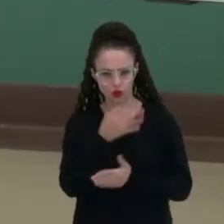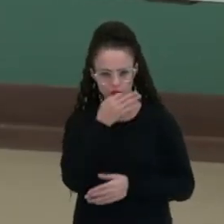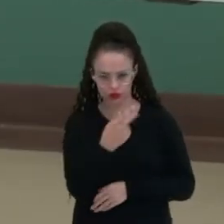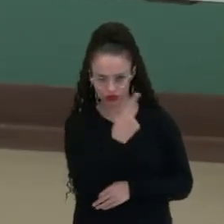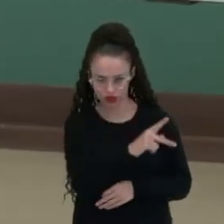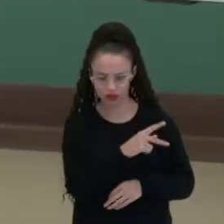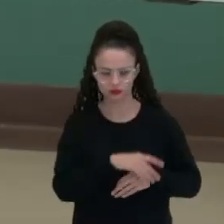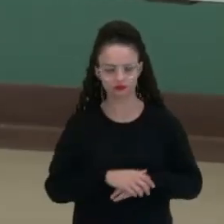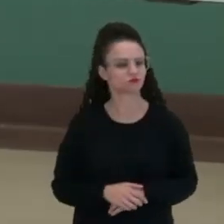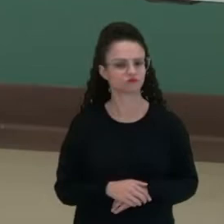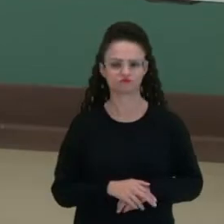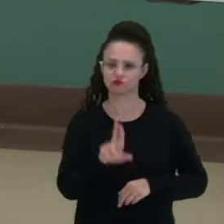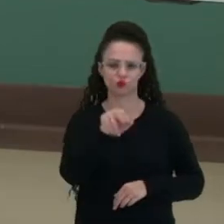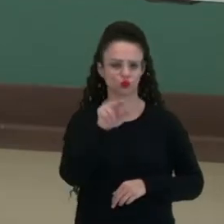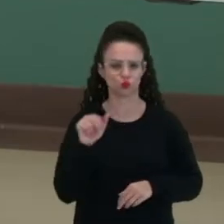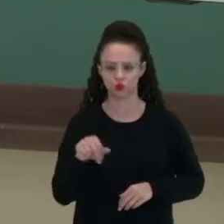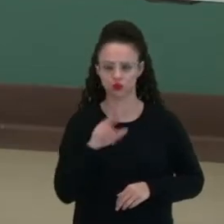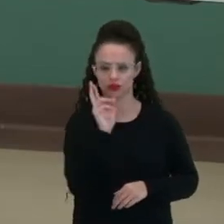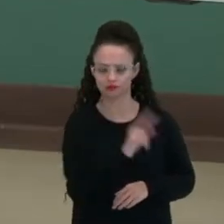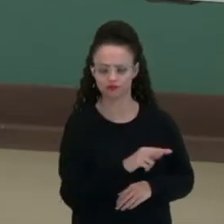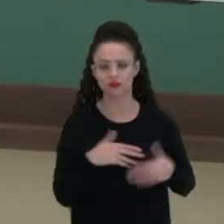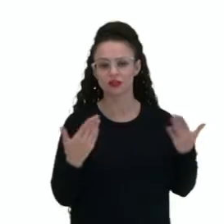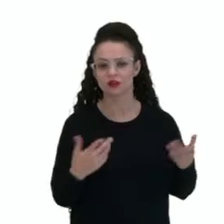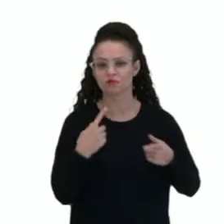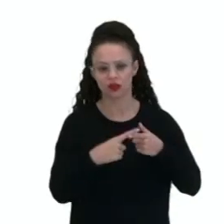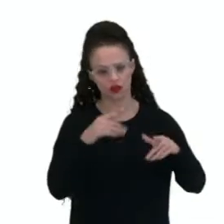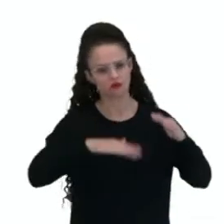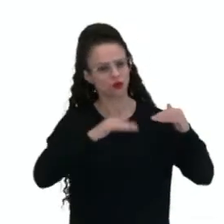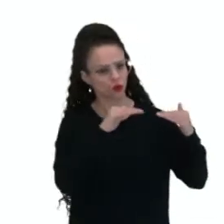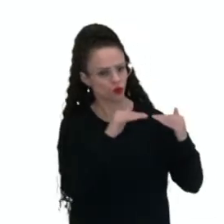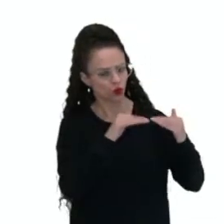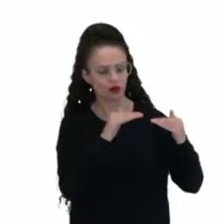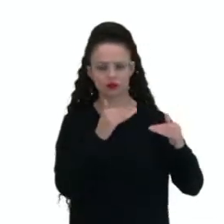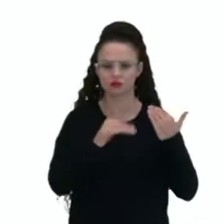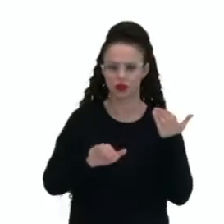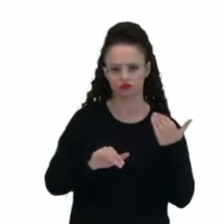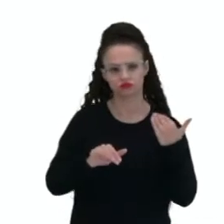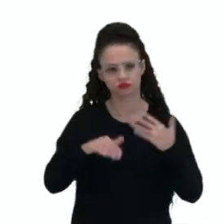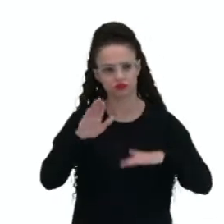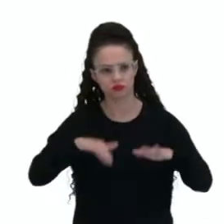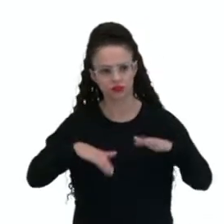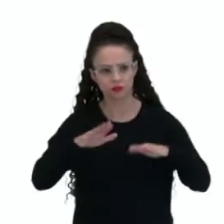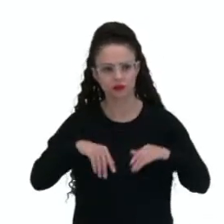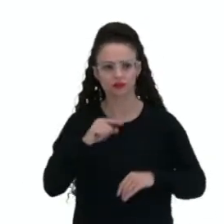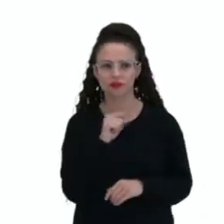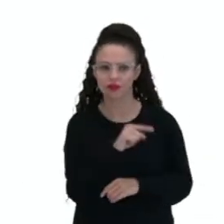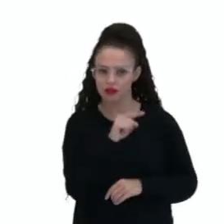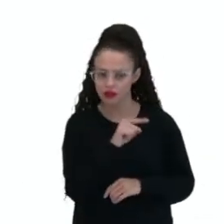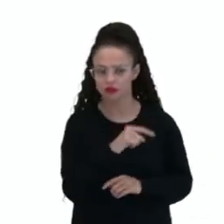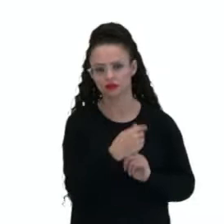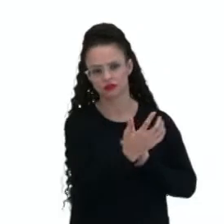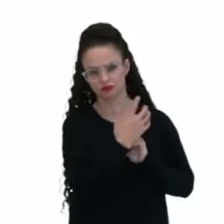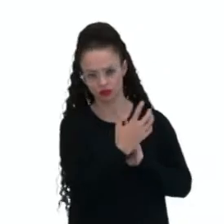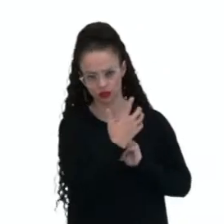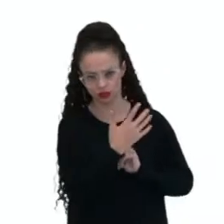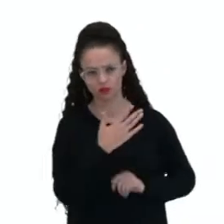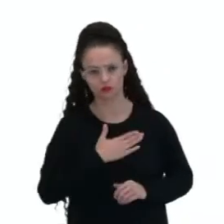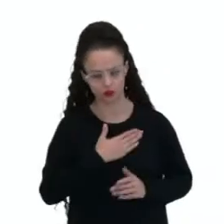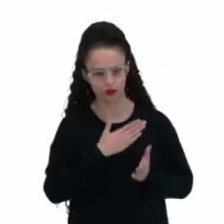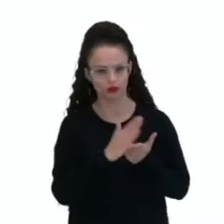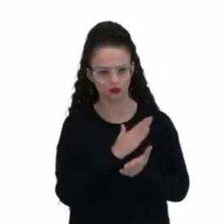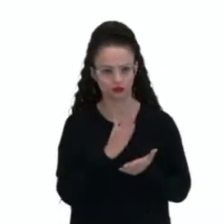deles? Nunca, mas às vezes concordava e às vezes não. O Paulo teve grande influência sobre minha